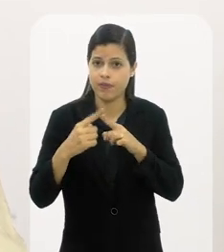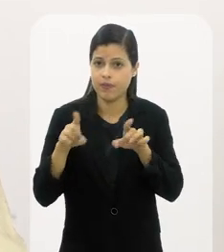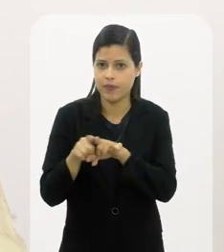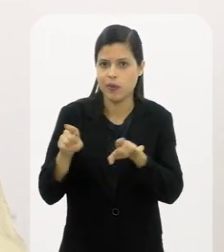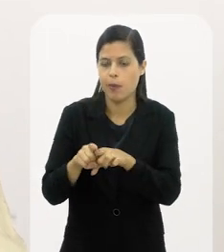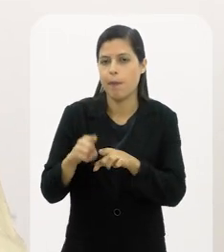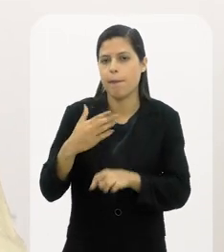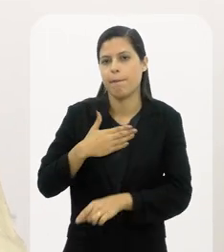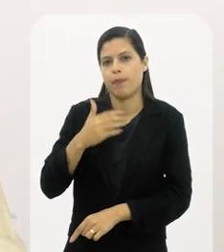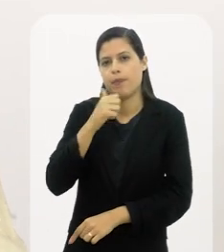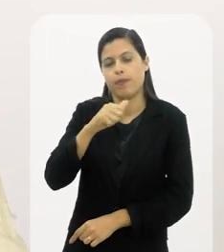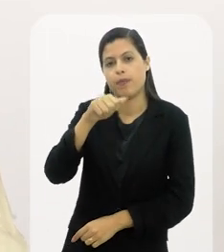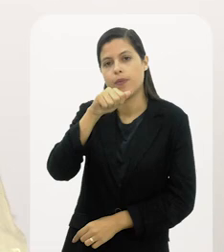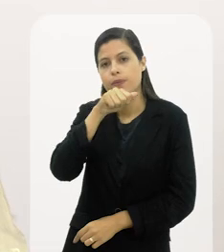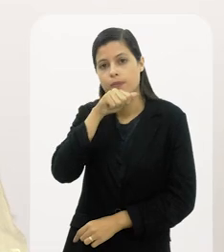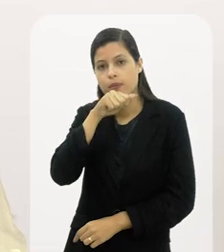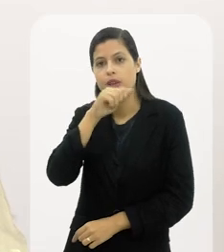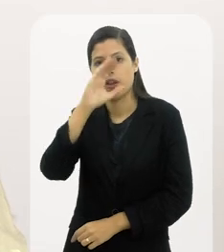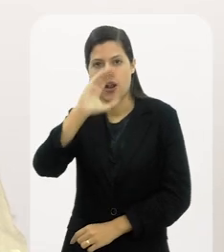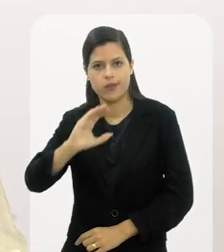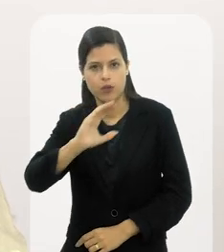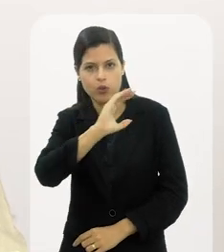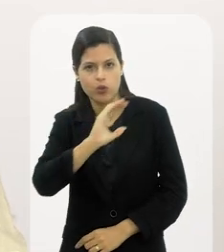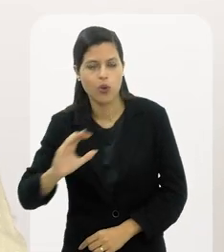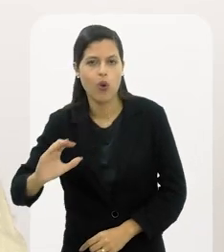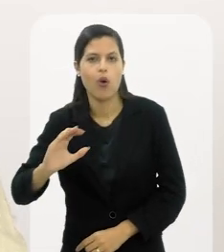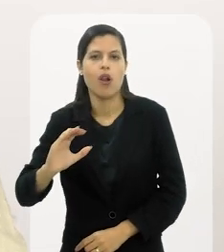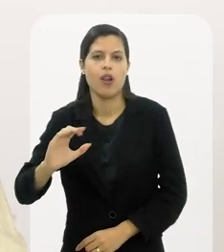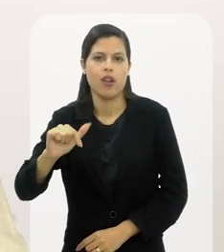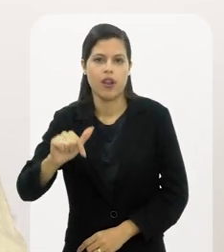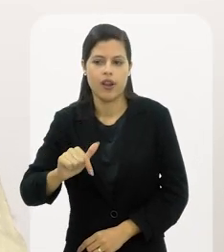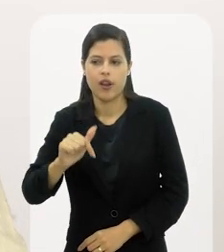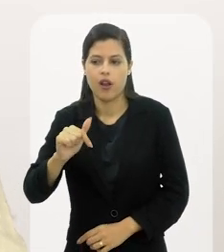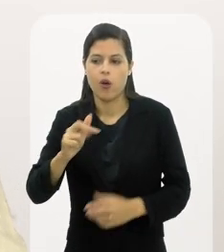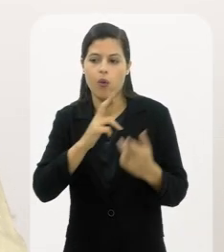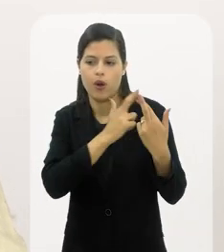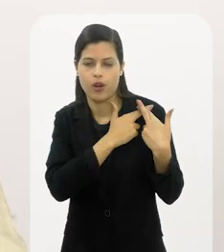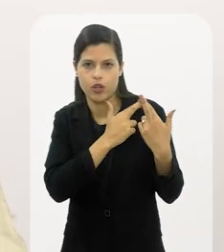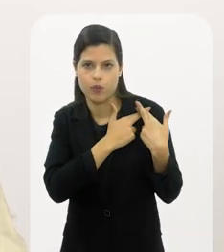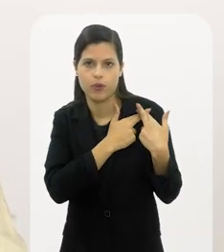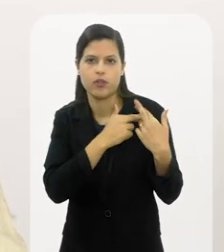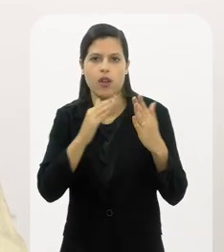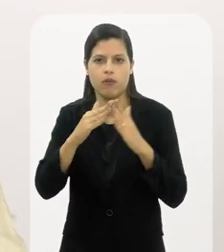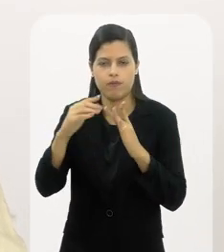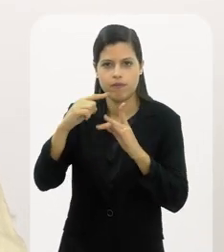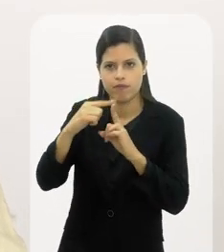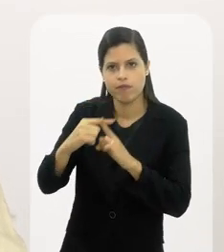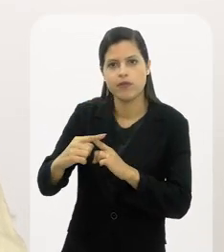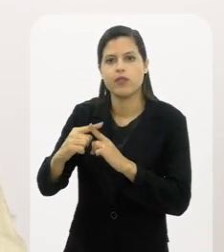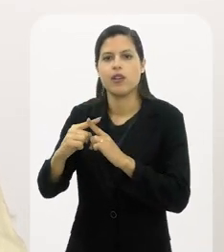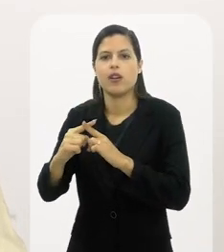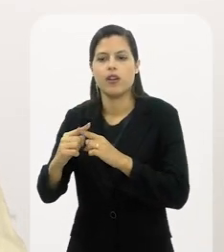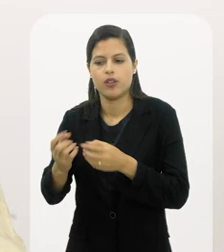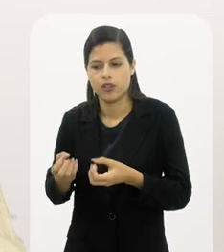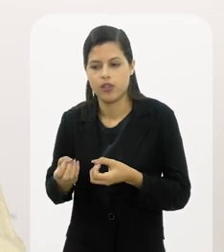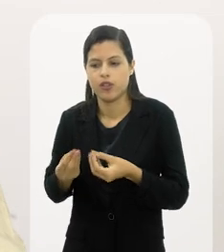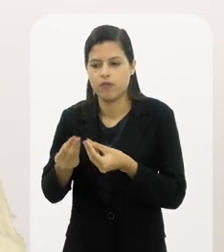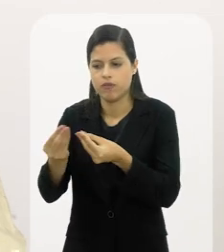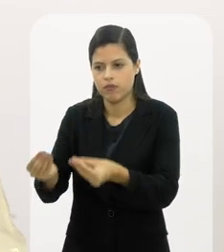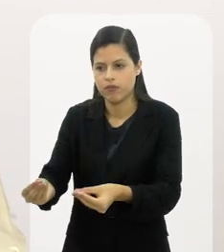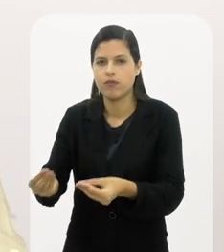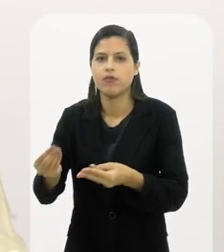minha mãe, que é católica, o ministro da Eucaristia vai lá para levar a comunhão para ela e eu preciso respeitar esse sagrado